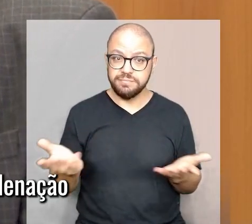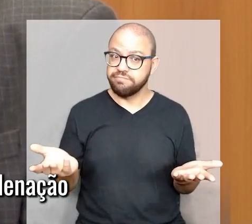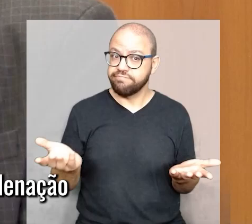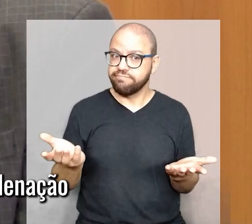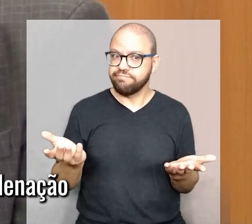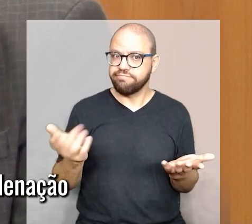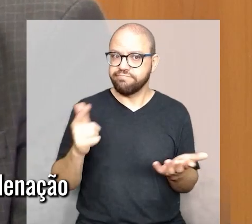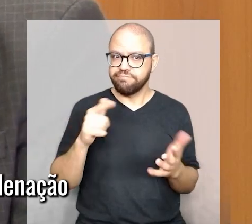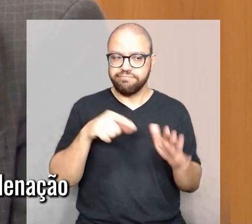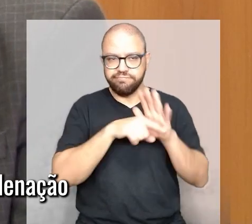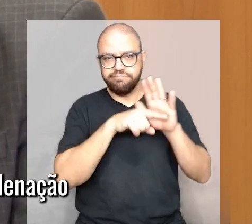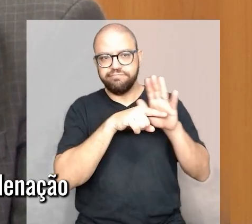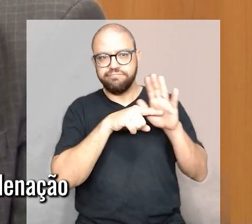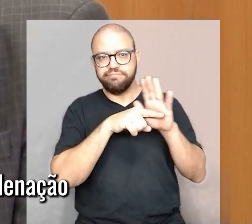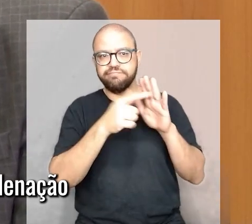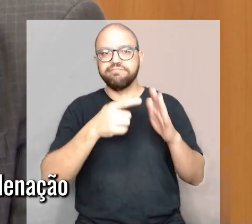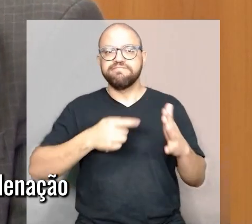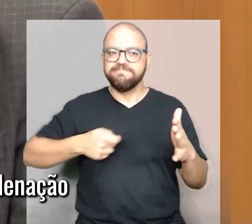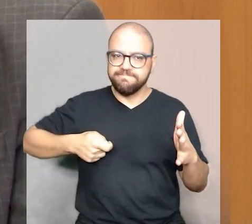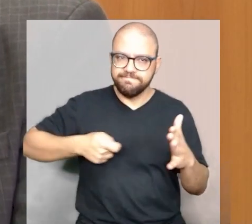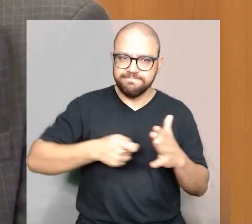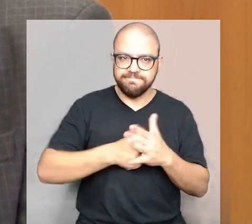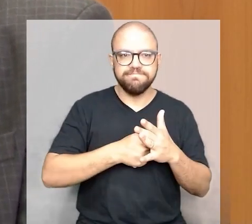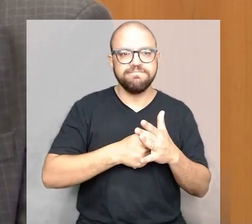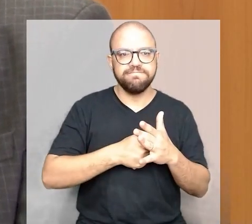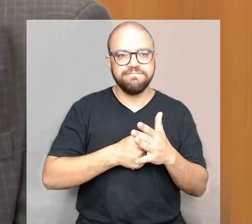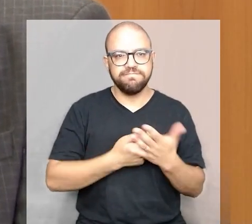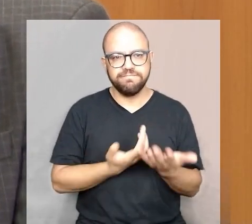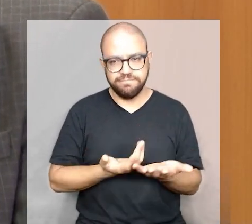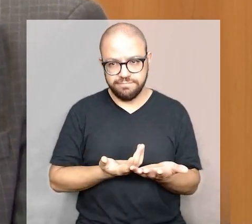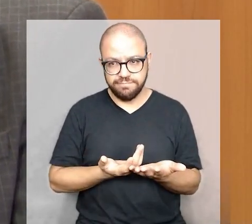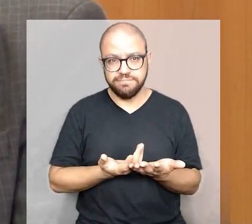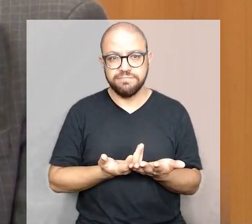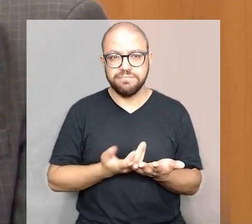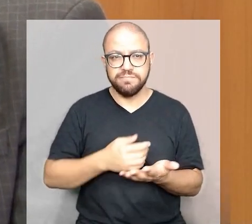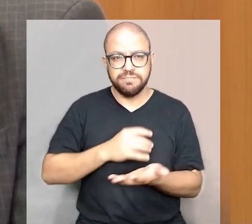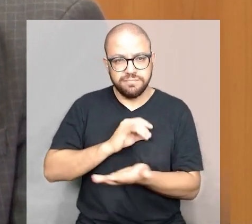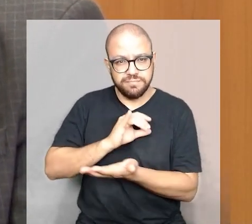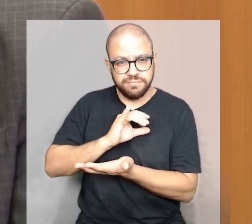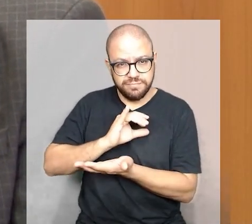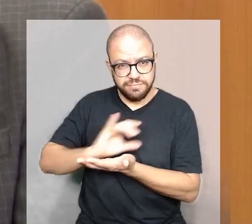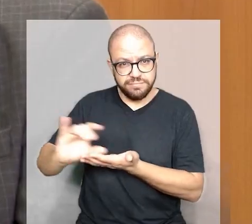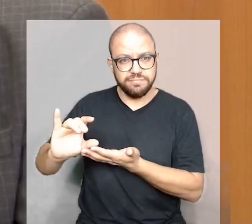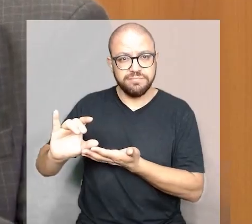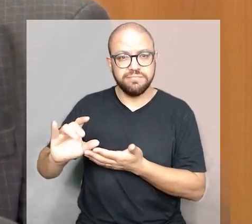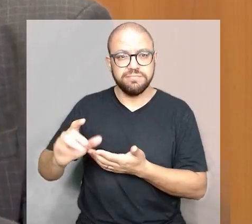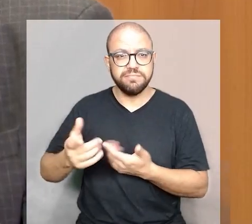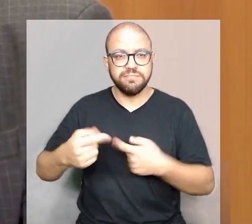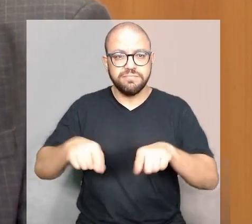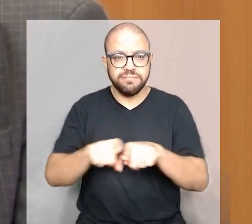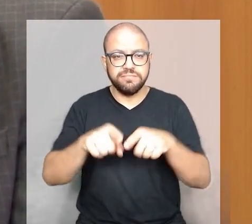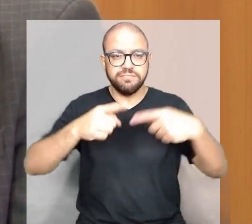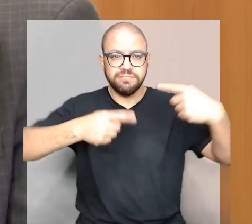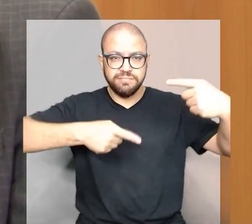caso específico, não foi observado e houve a condenação em danos morais coletivos e também para fazer uma